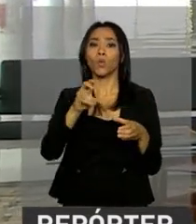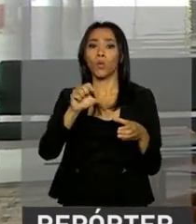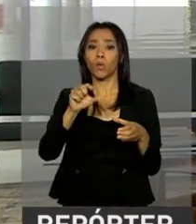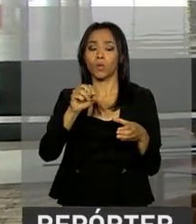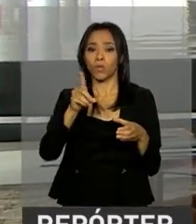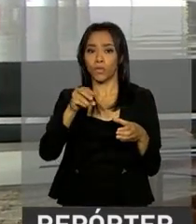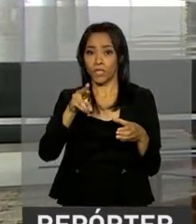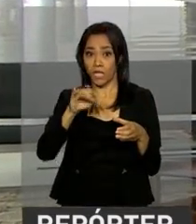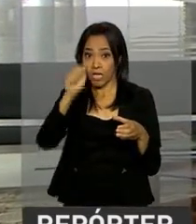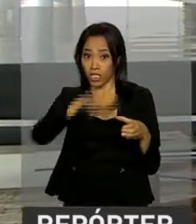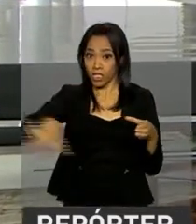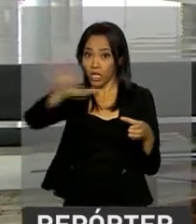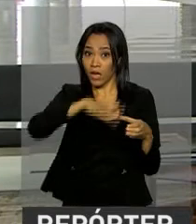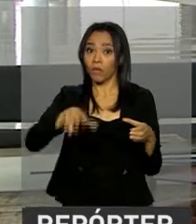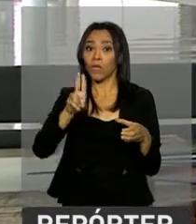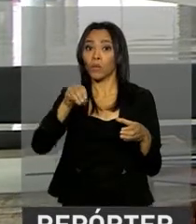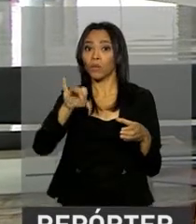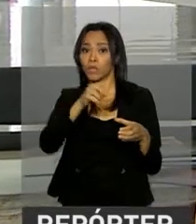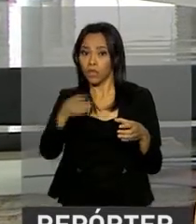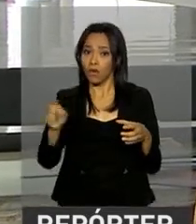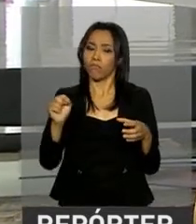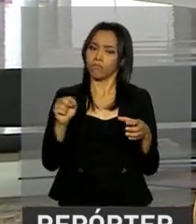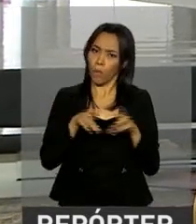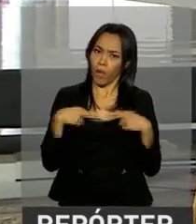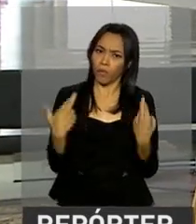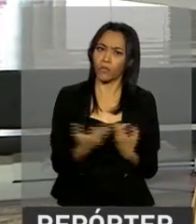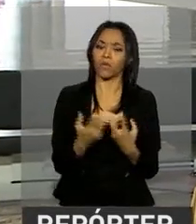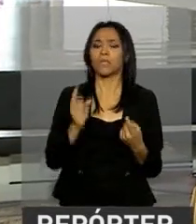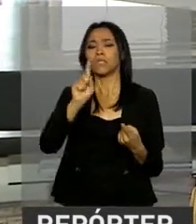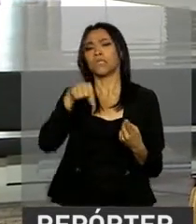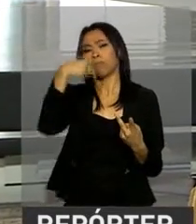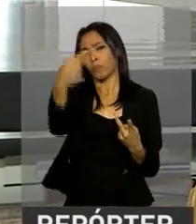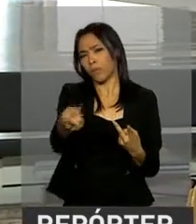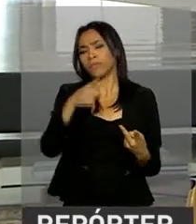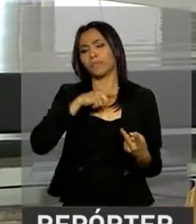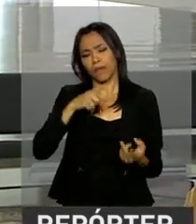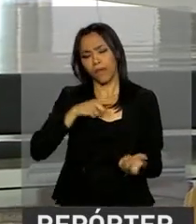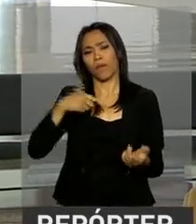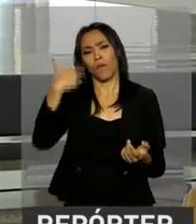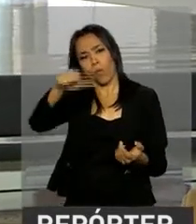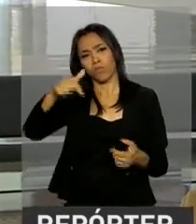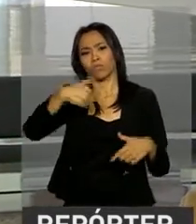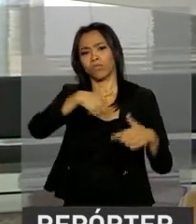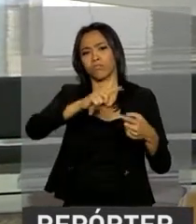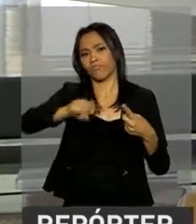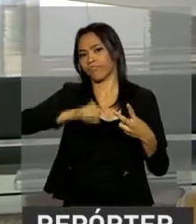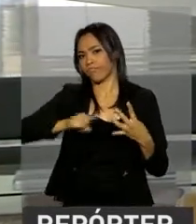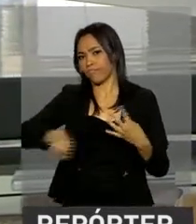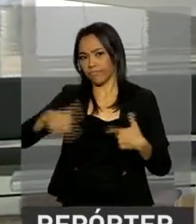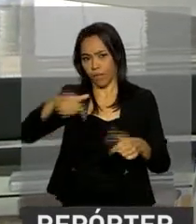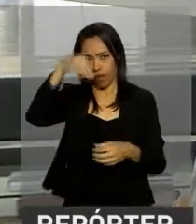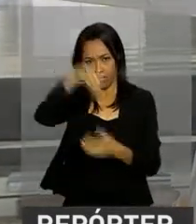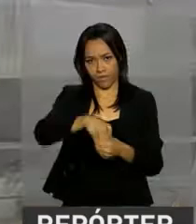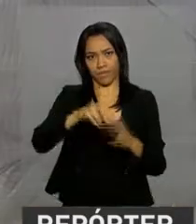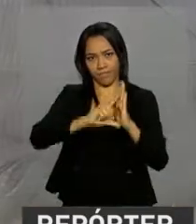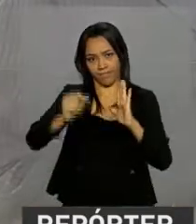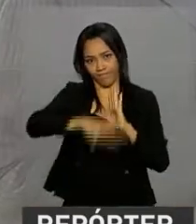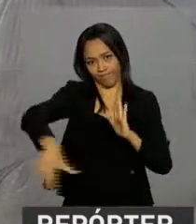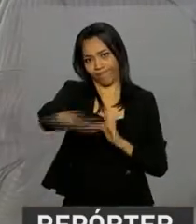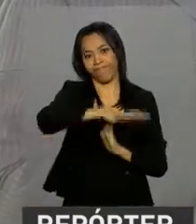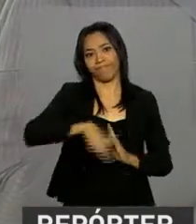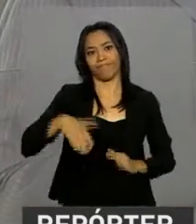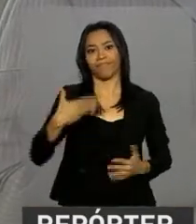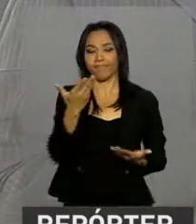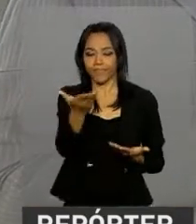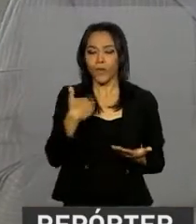União, Torquato Jardim. Ao longo do dia, o presidente também tem despachos internos aqui em Brasília. Leandro, volto com você.